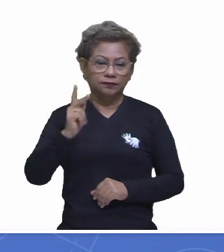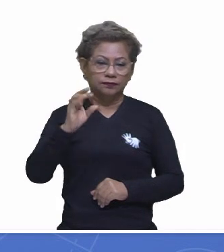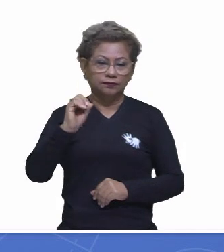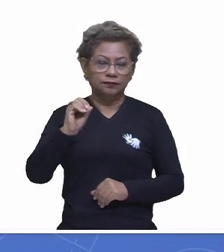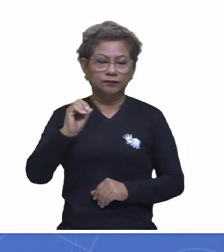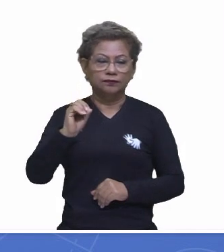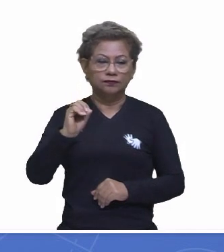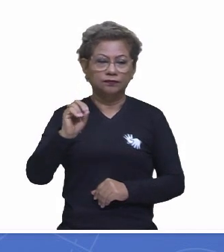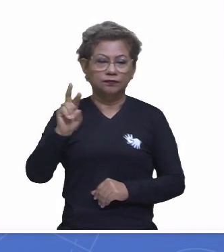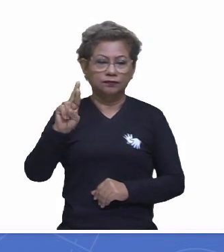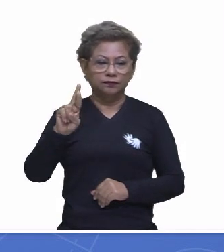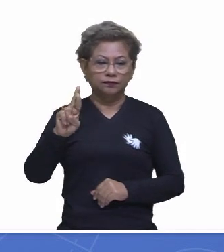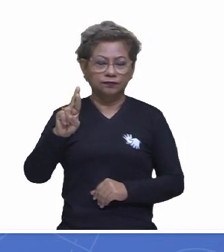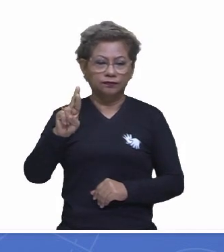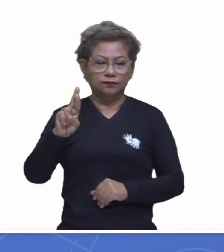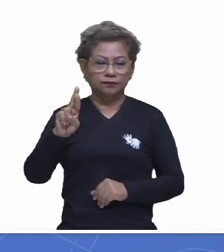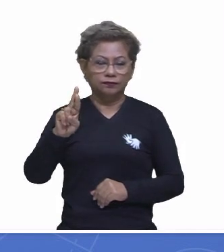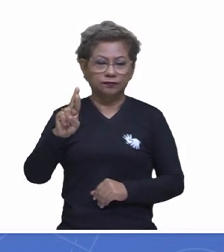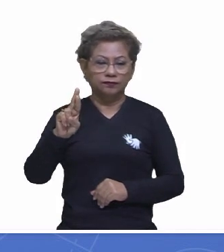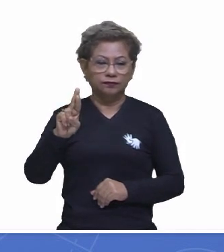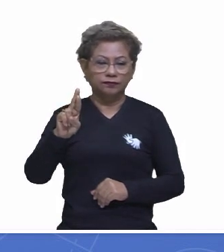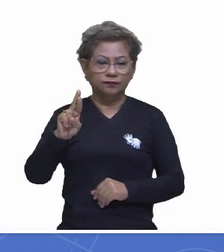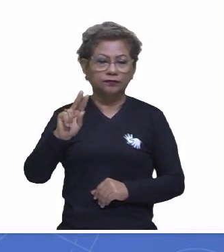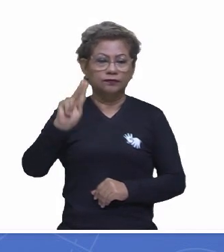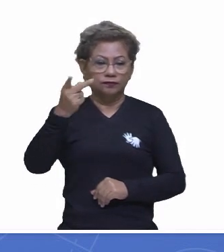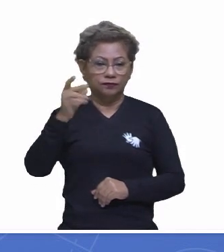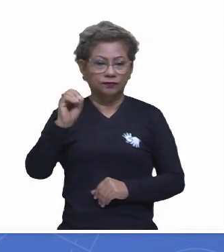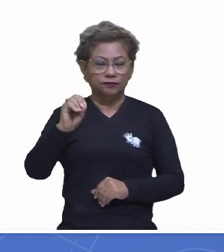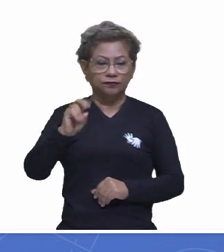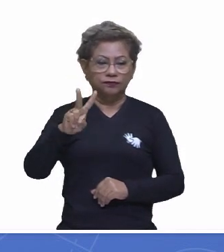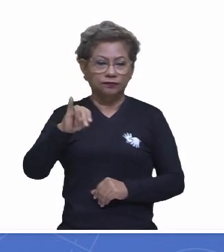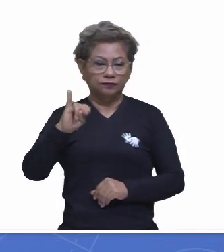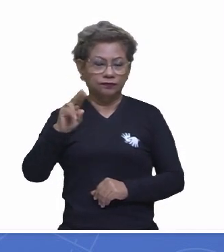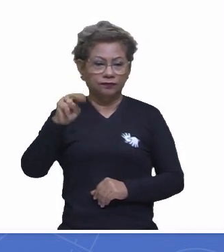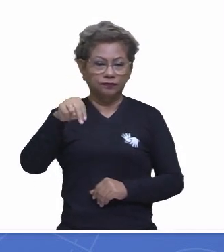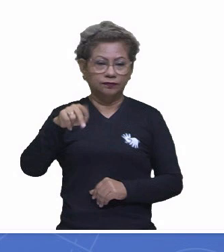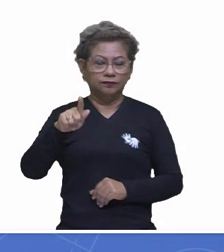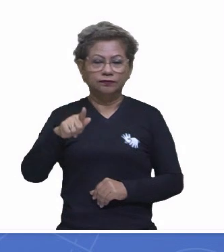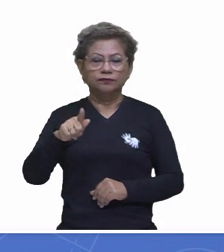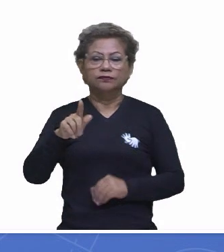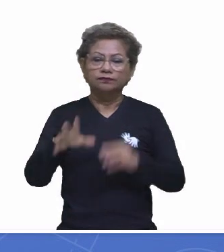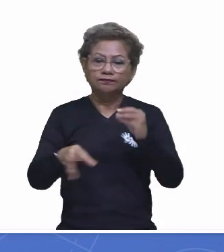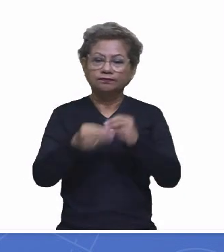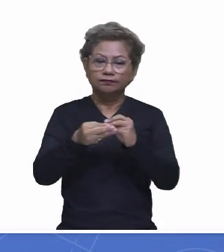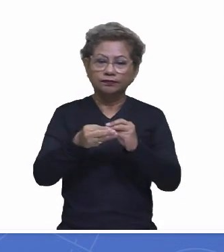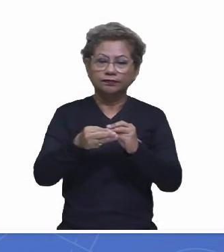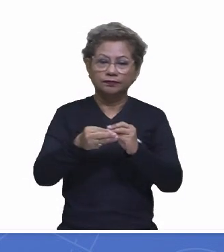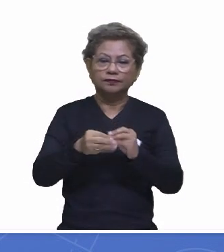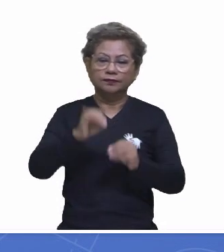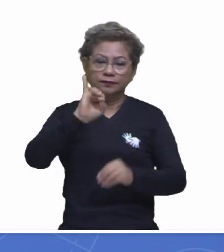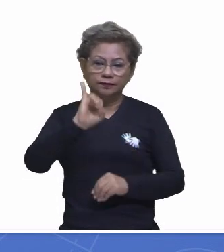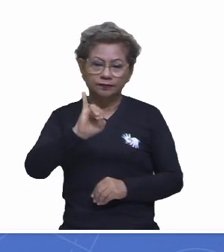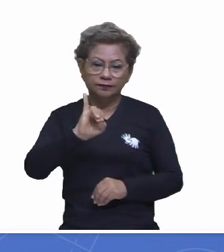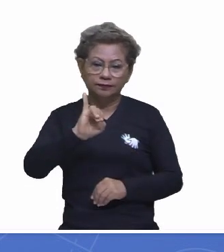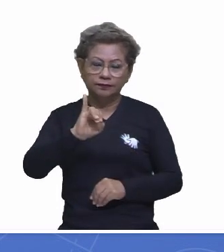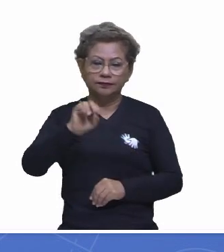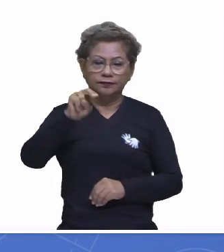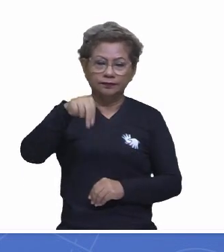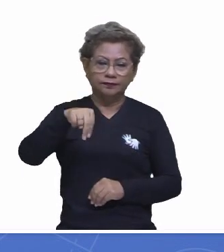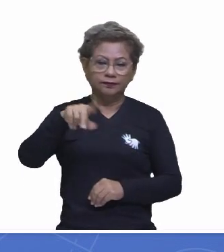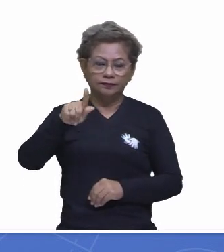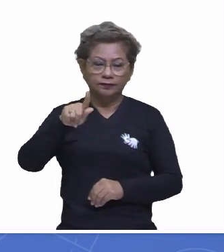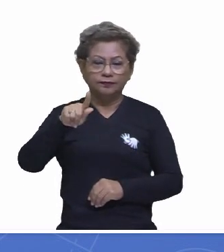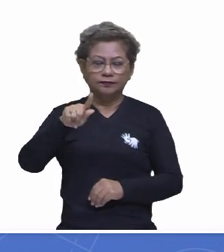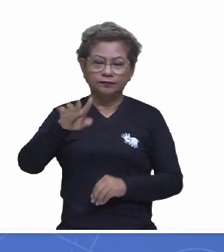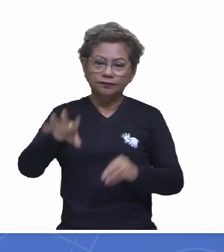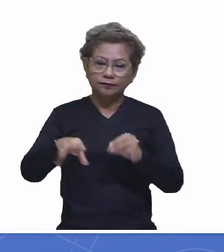que são os verbos principais, né, sempre acrescido de ing. Na terceira frase, né,